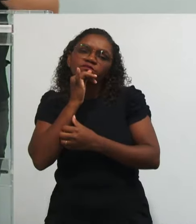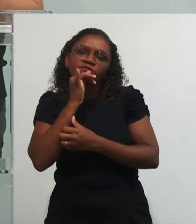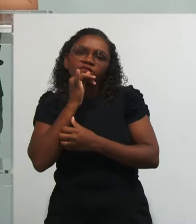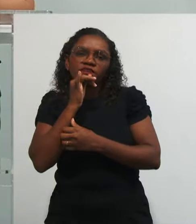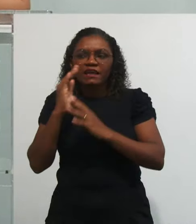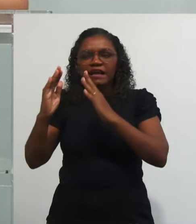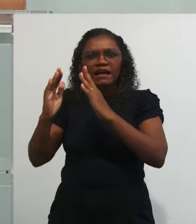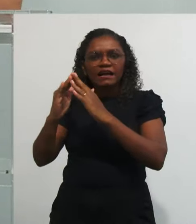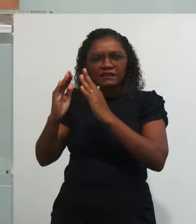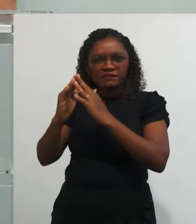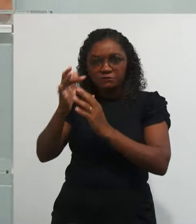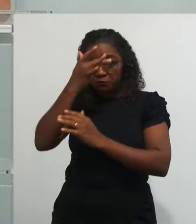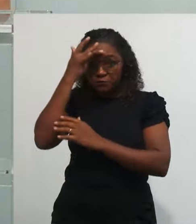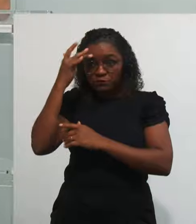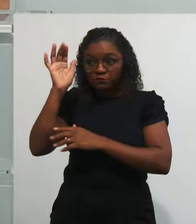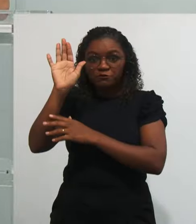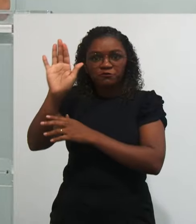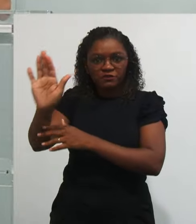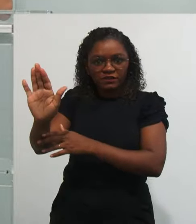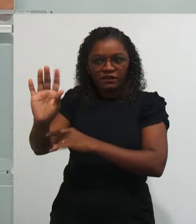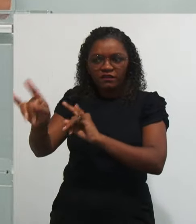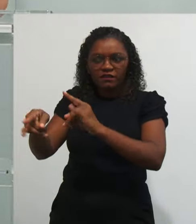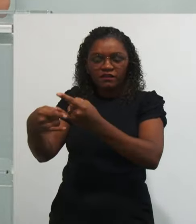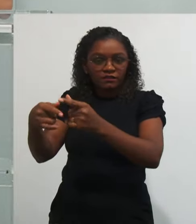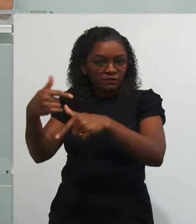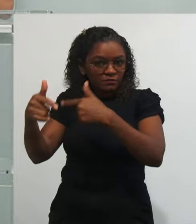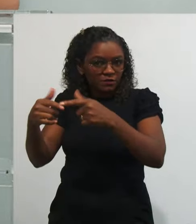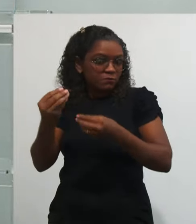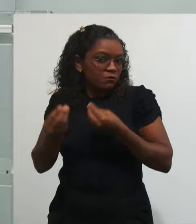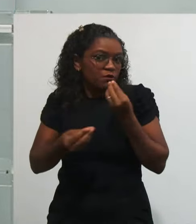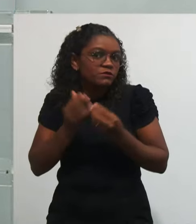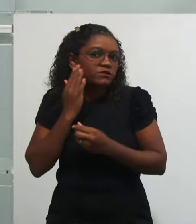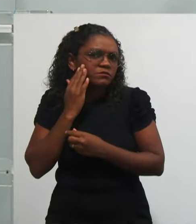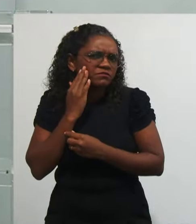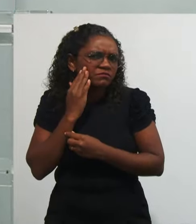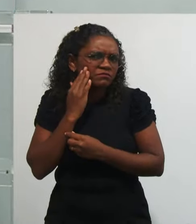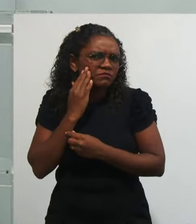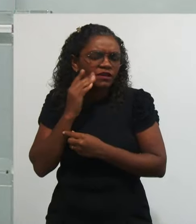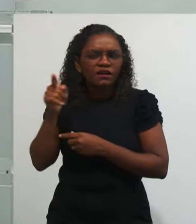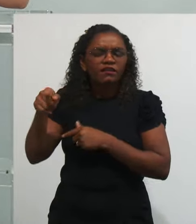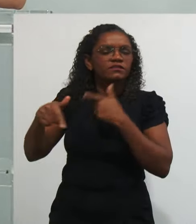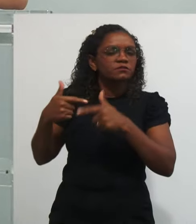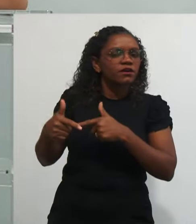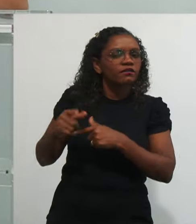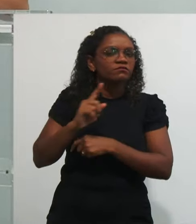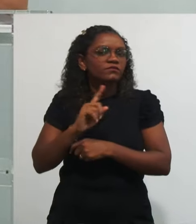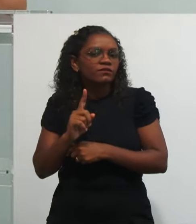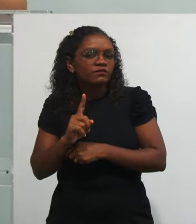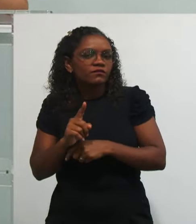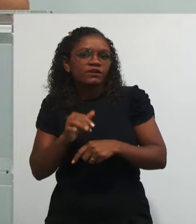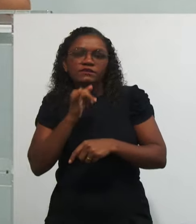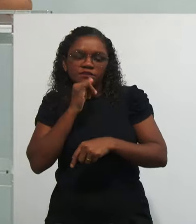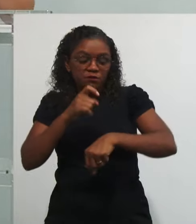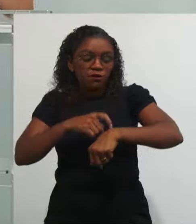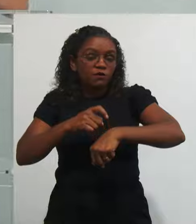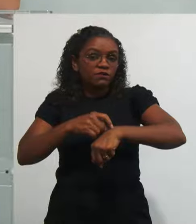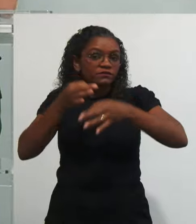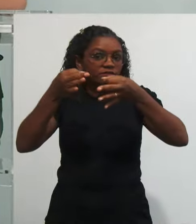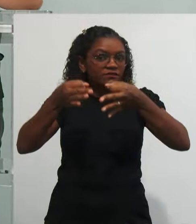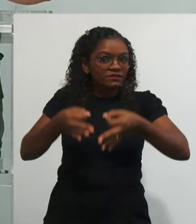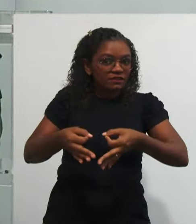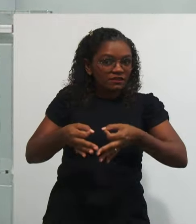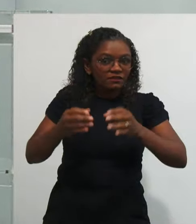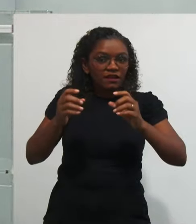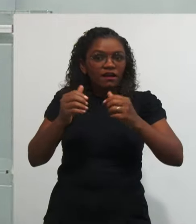dela está trabalhando como que eu sei que ela tá produzindo Será que tem uma forma de através de um sistema eu descobri que horas que ela ligou o computador que